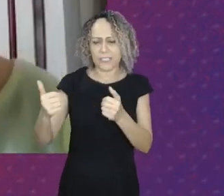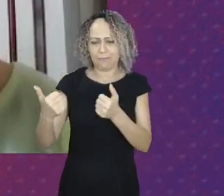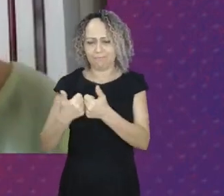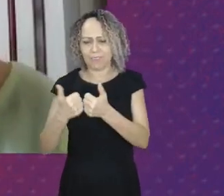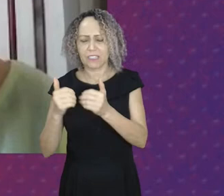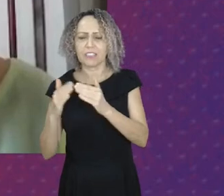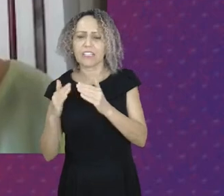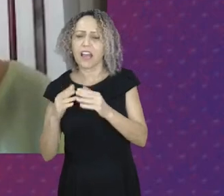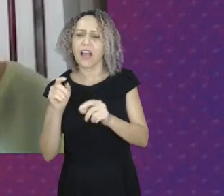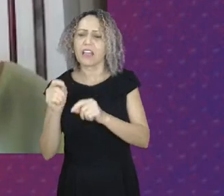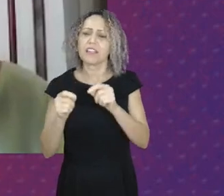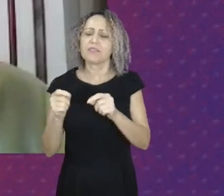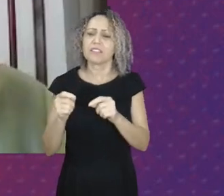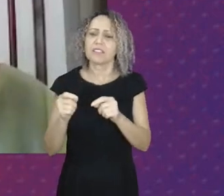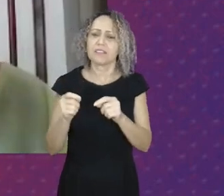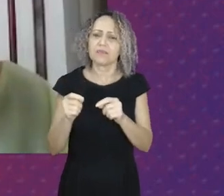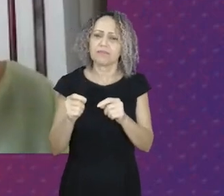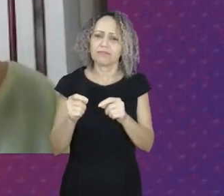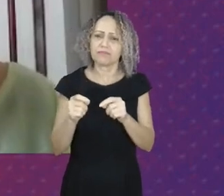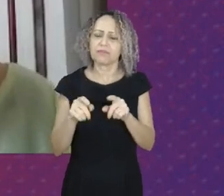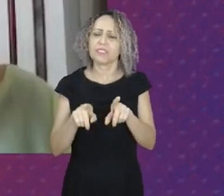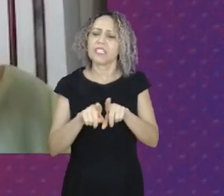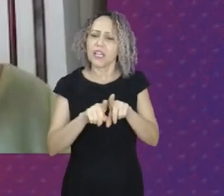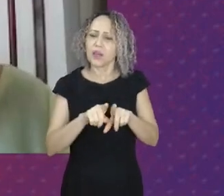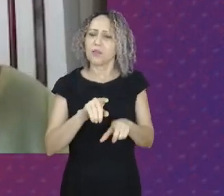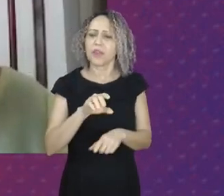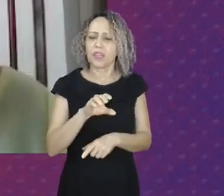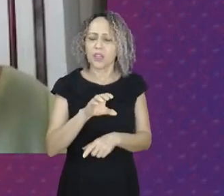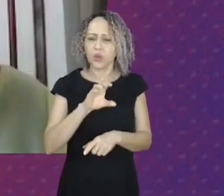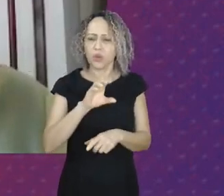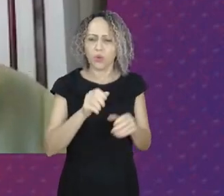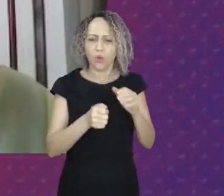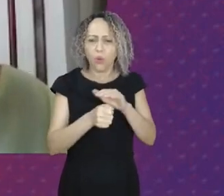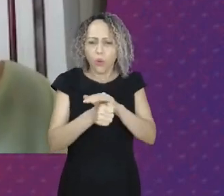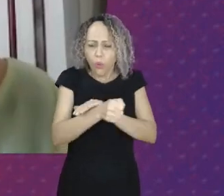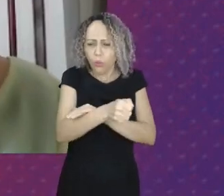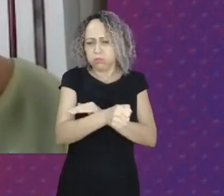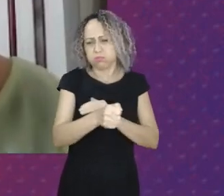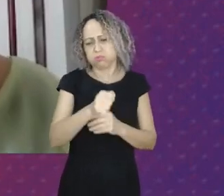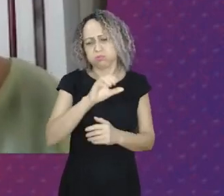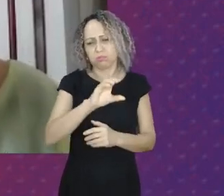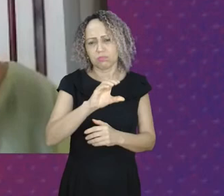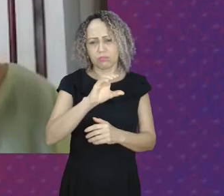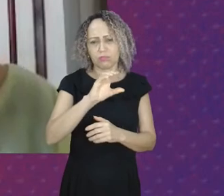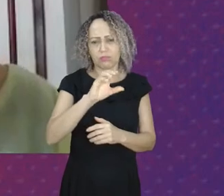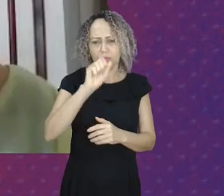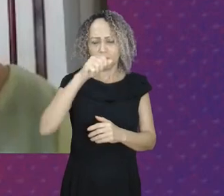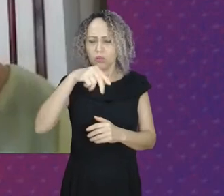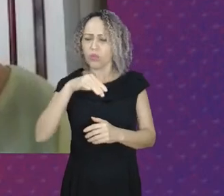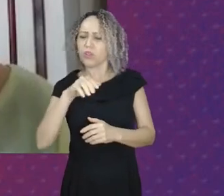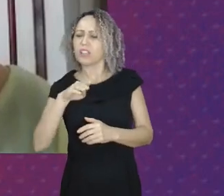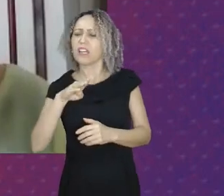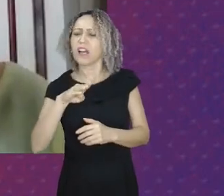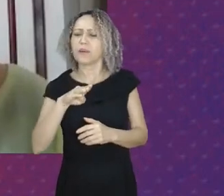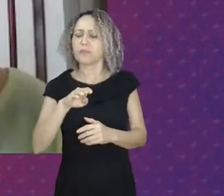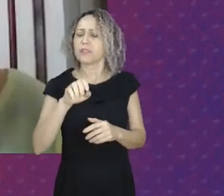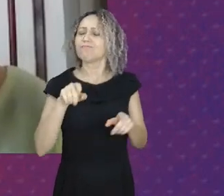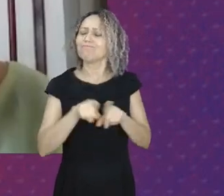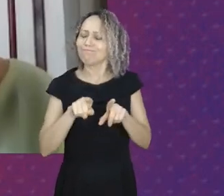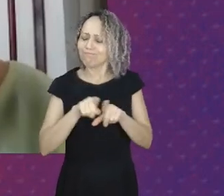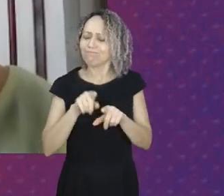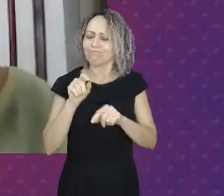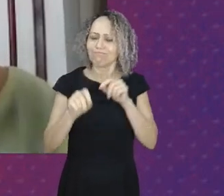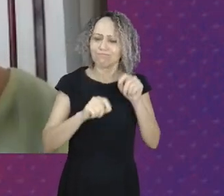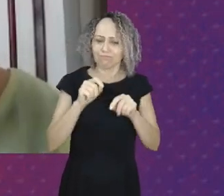que atualmente também está em risco de processo de privatização, que tem deixado de fazer a execução